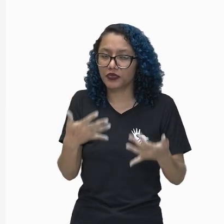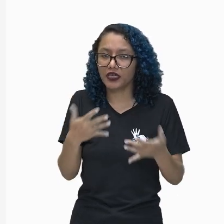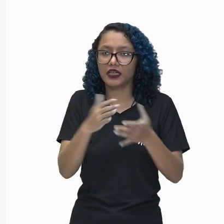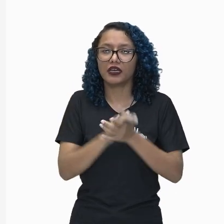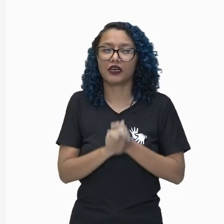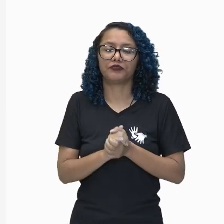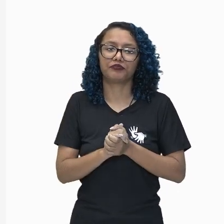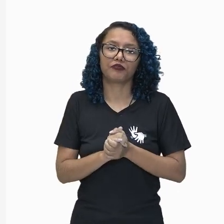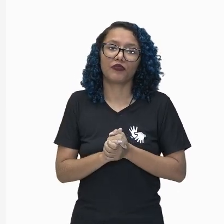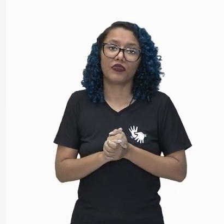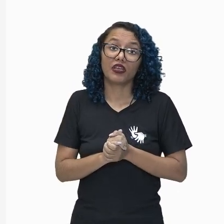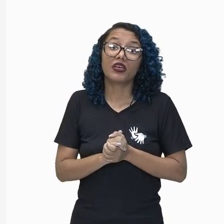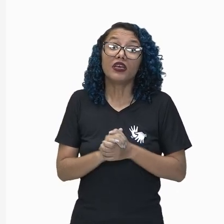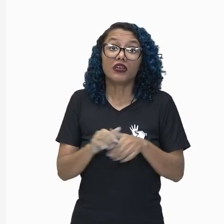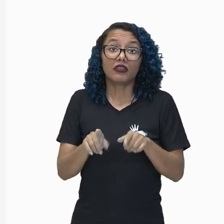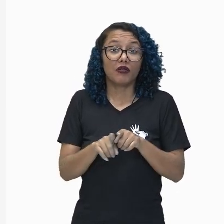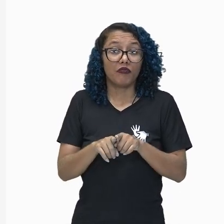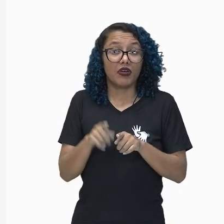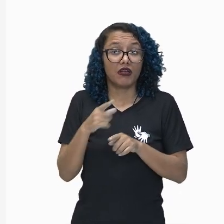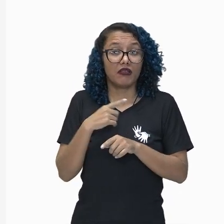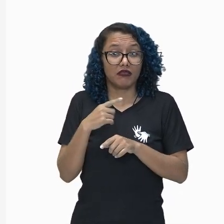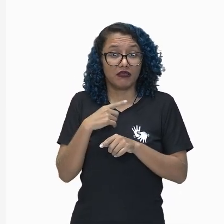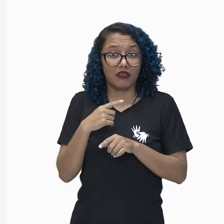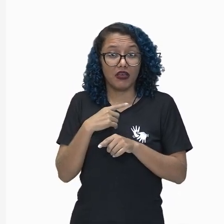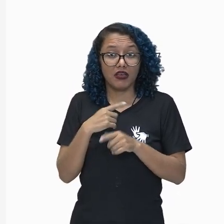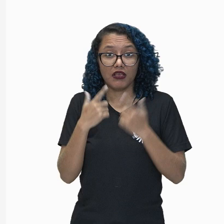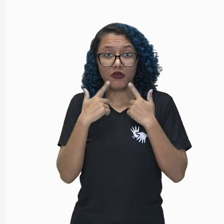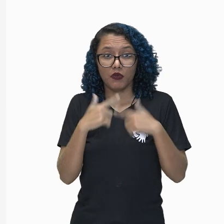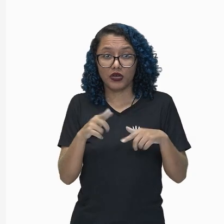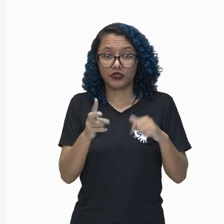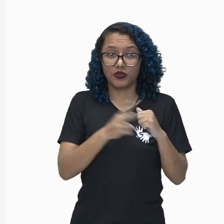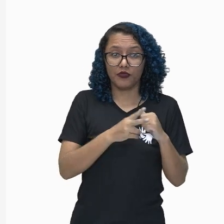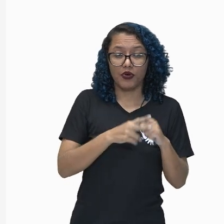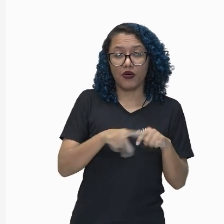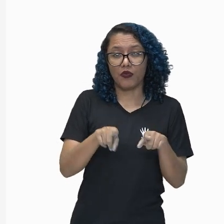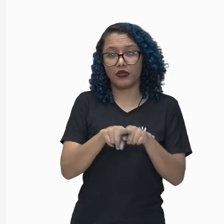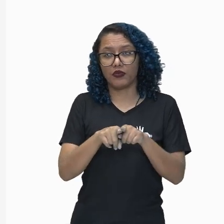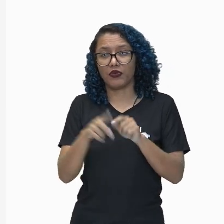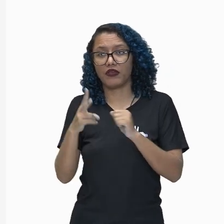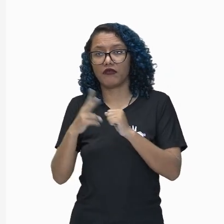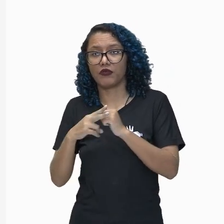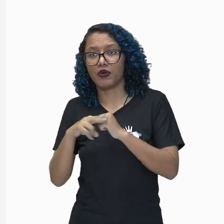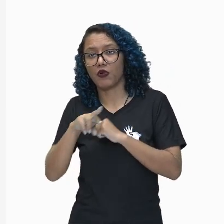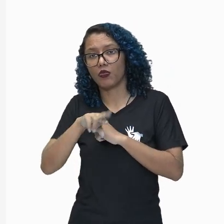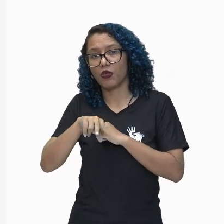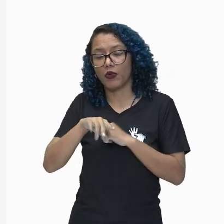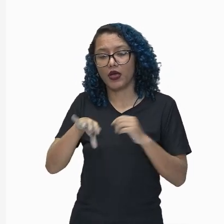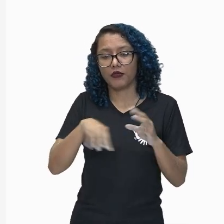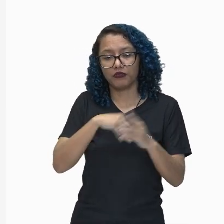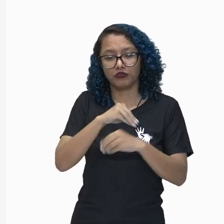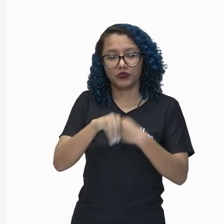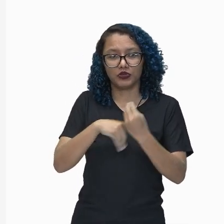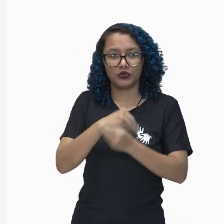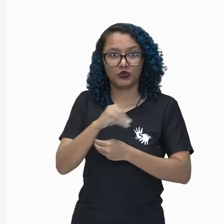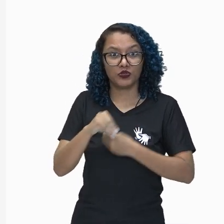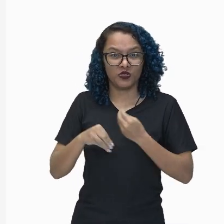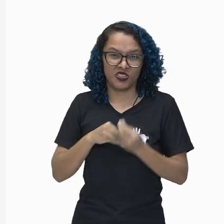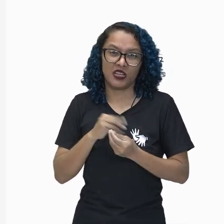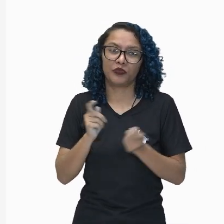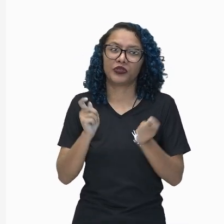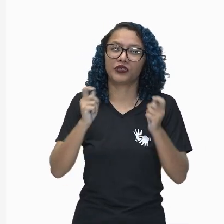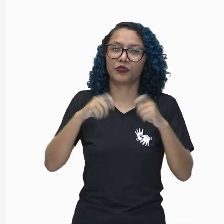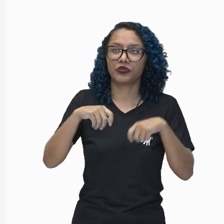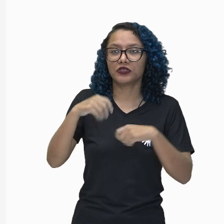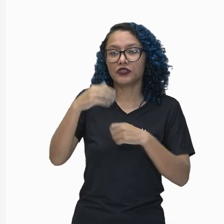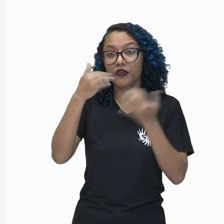linguagens verbais e não verbais associadas para melhor compreensão das informações. Olha